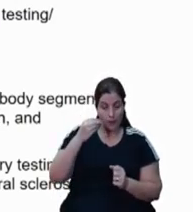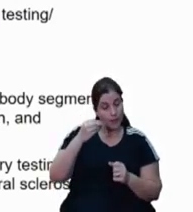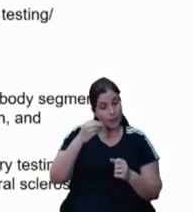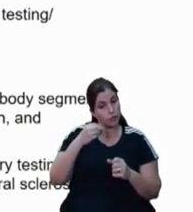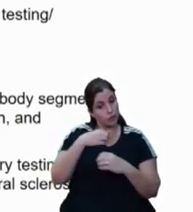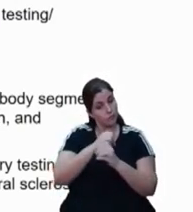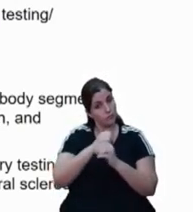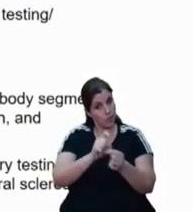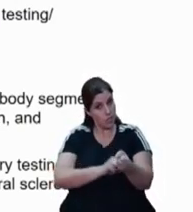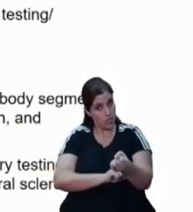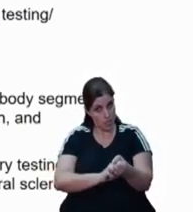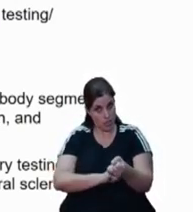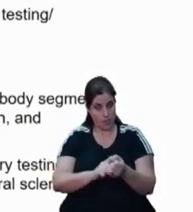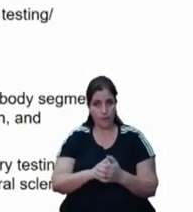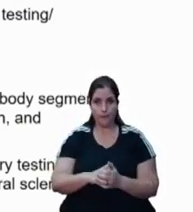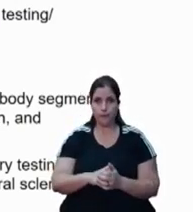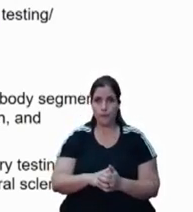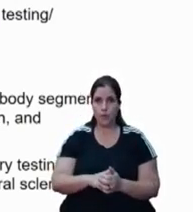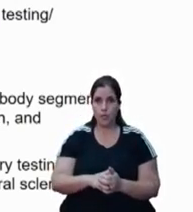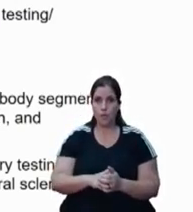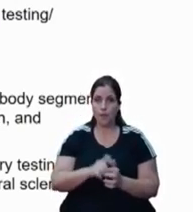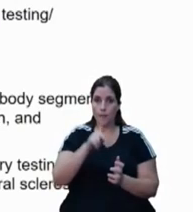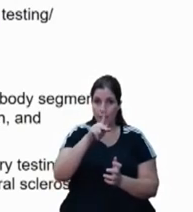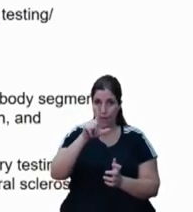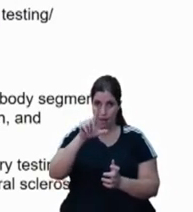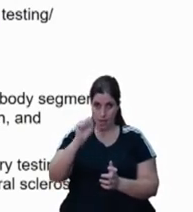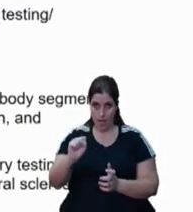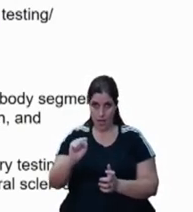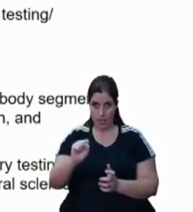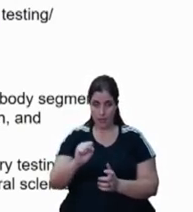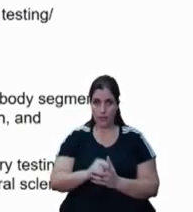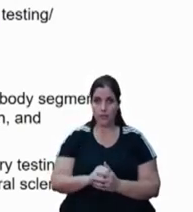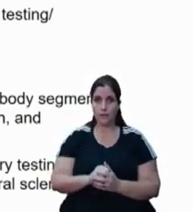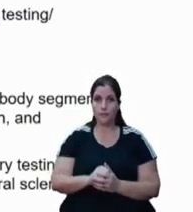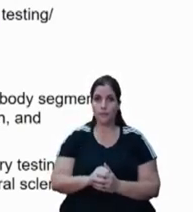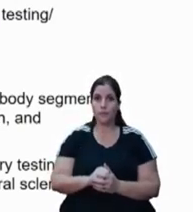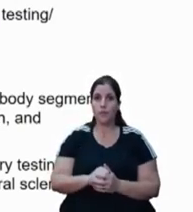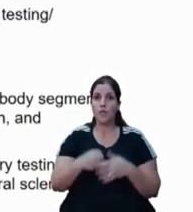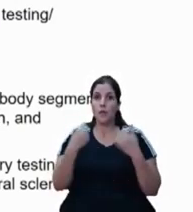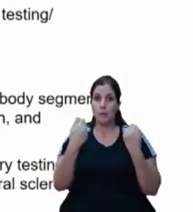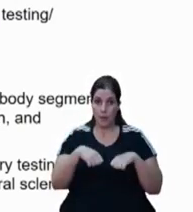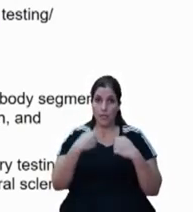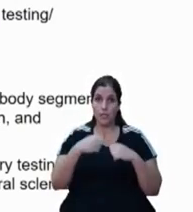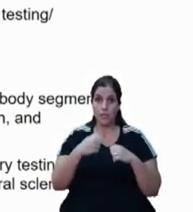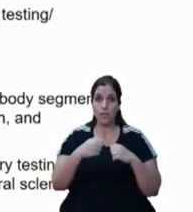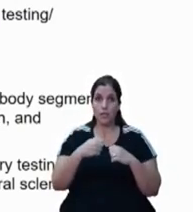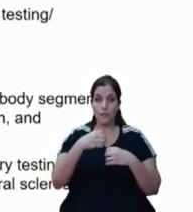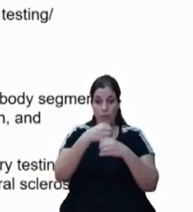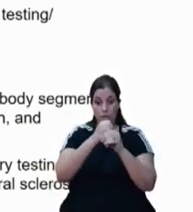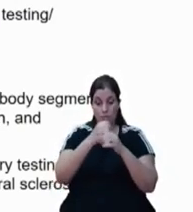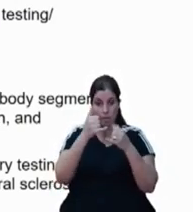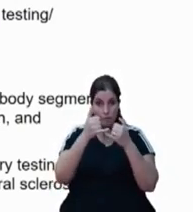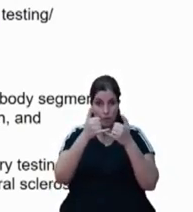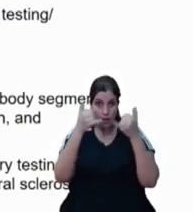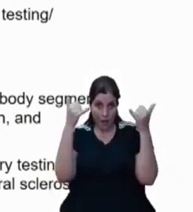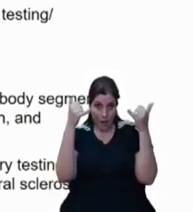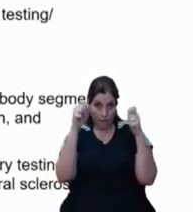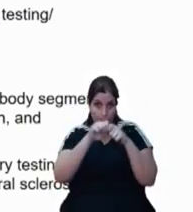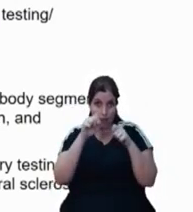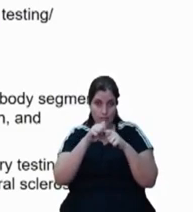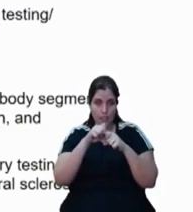particular, para PLS, a eletroneuromiografia deveria ser realizada